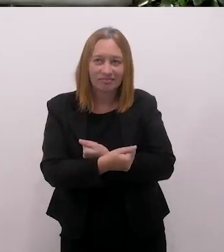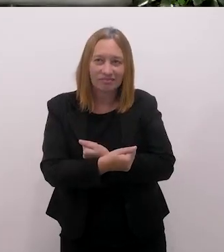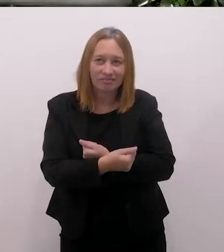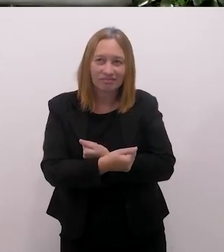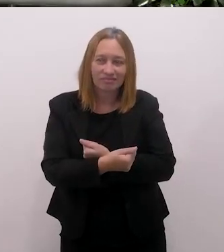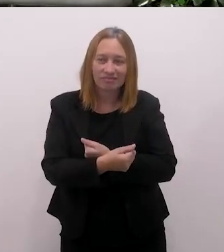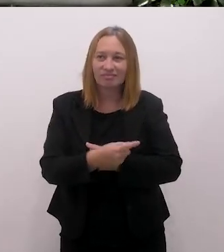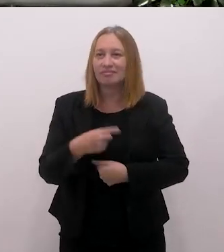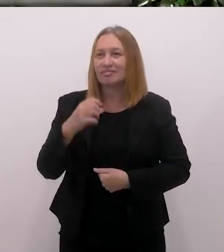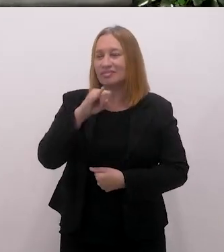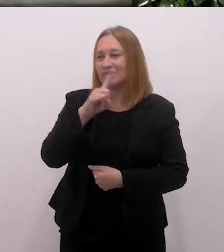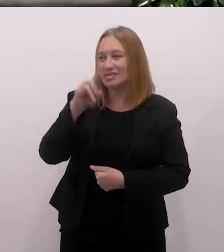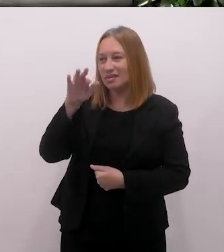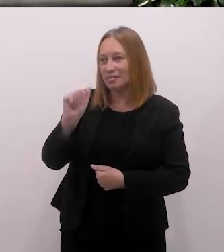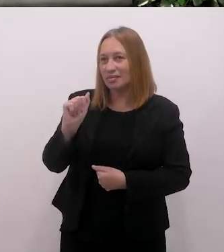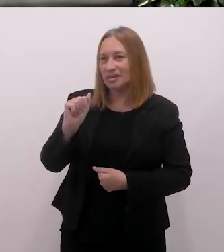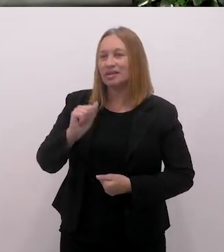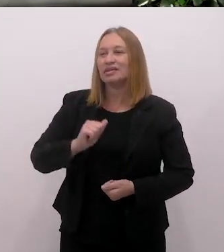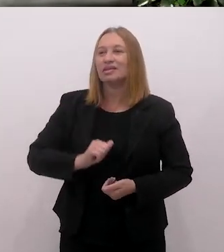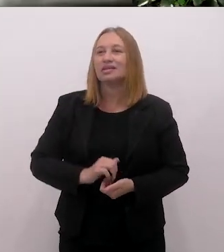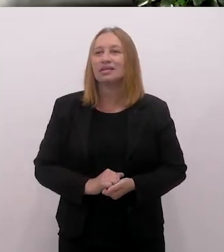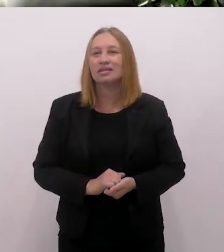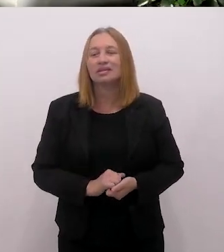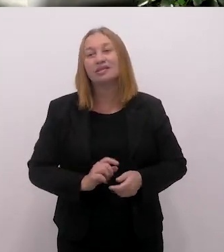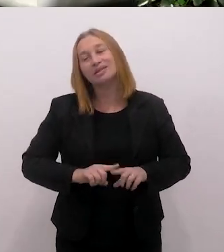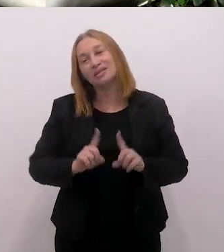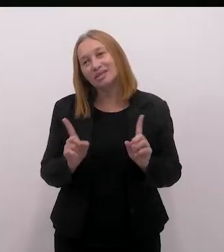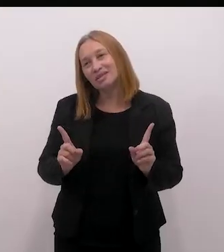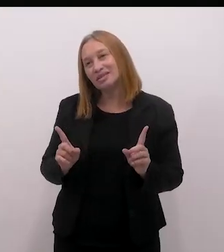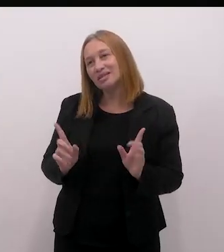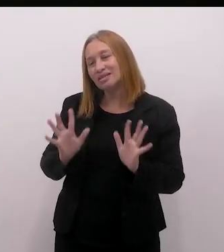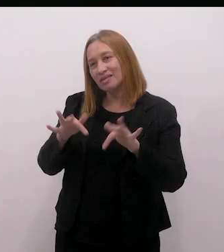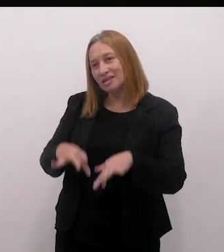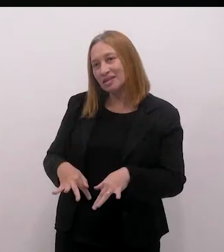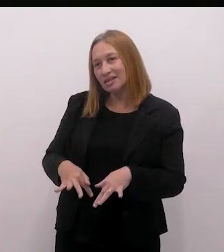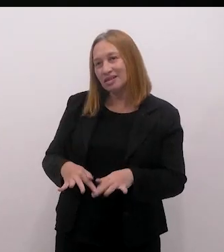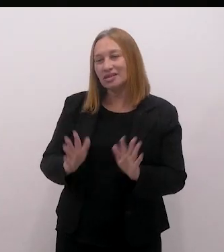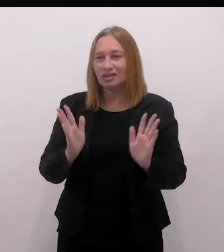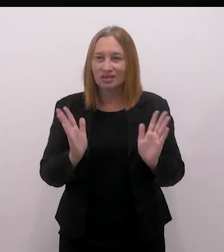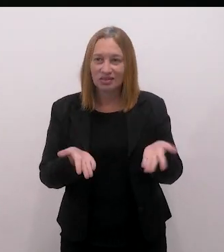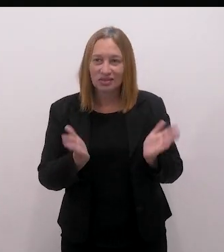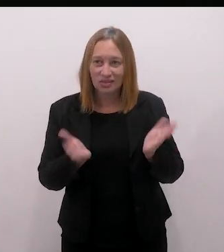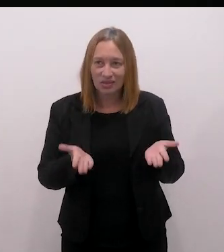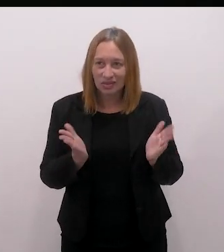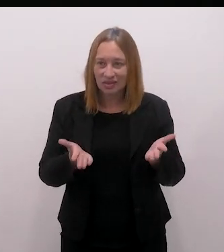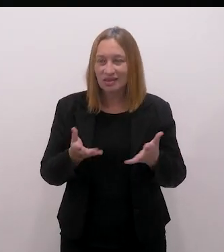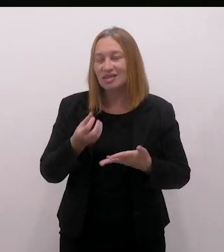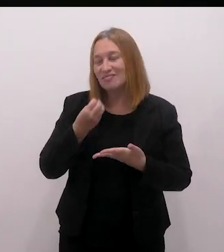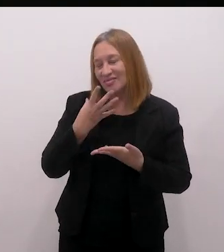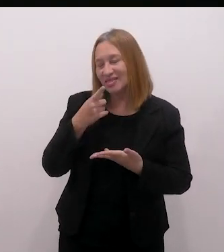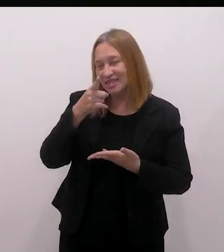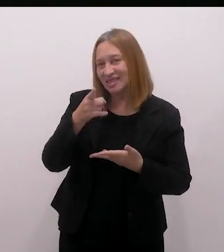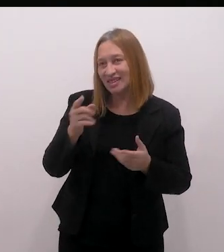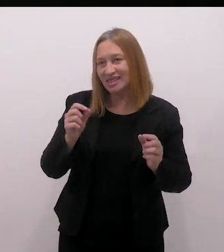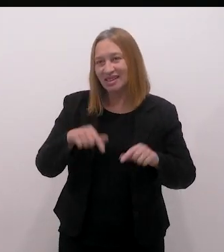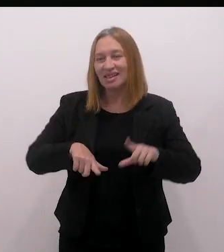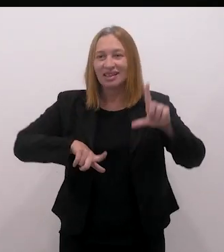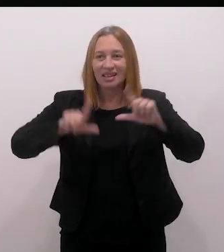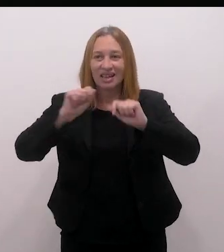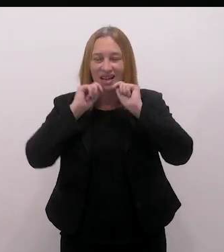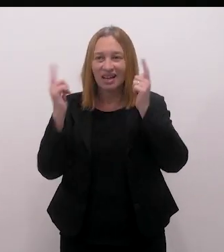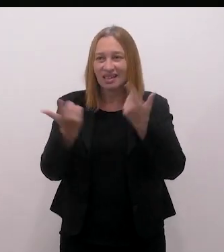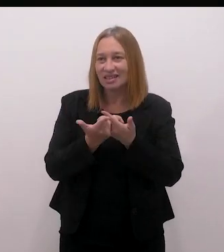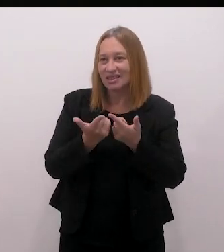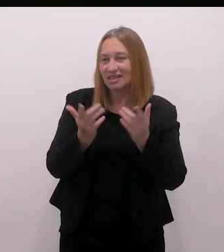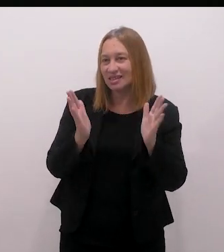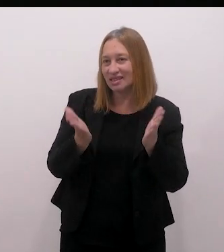Maravilhoso! Essa é a nossa Isabela Bicalho. E é assim que a gente termina o programa de hoje. Foi muito bom ter você por aqui no